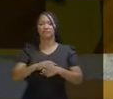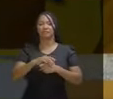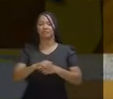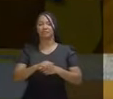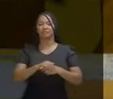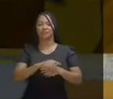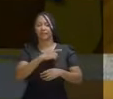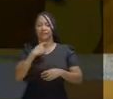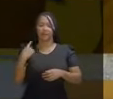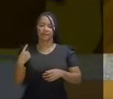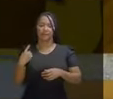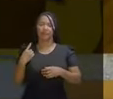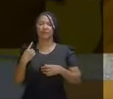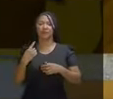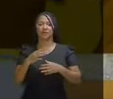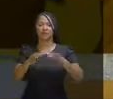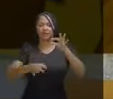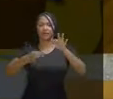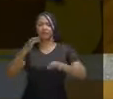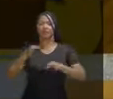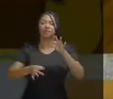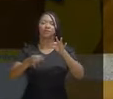Vencido as